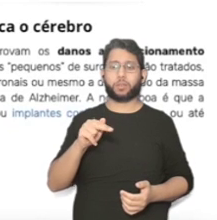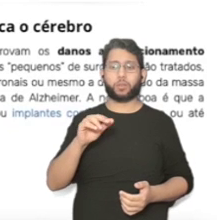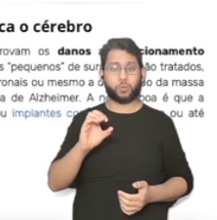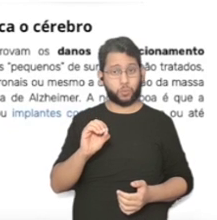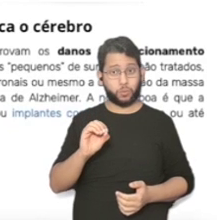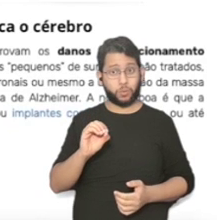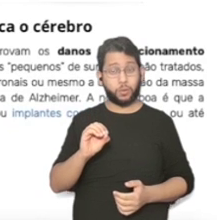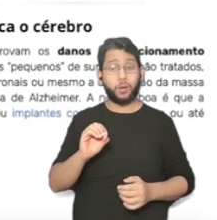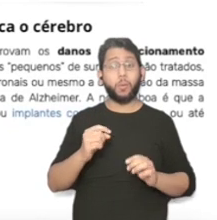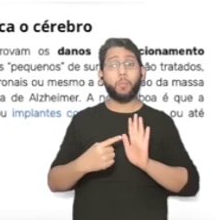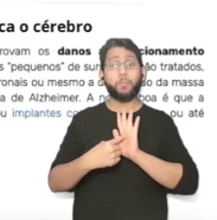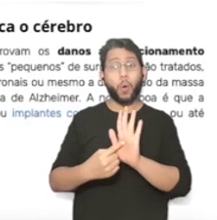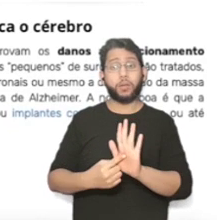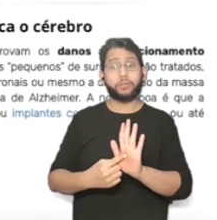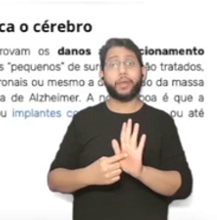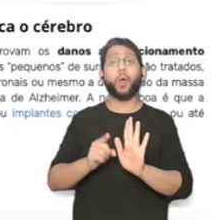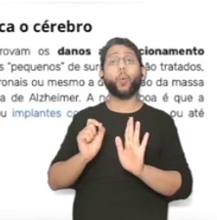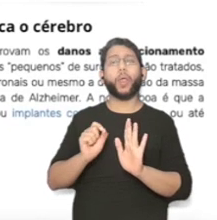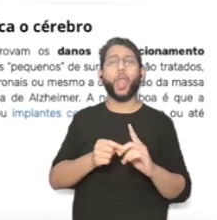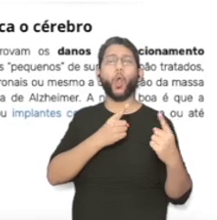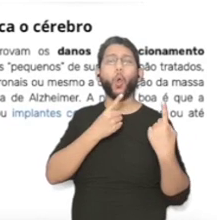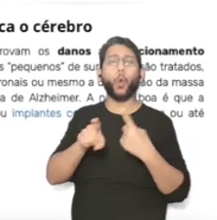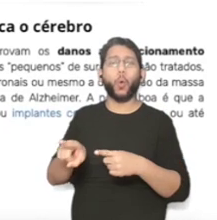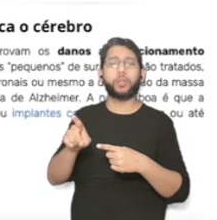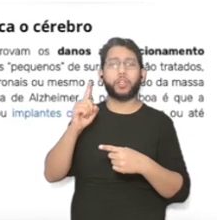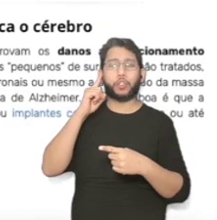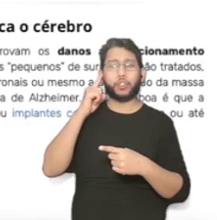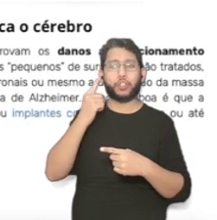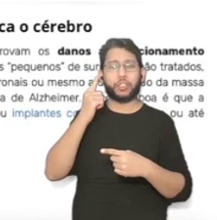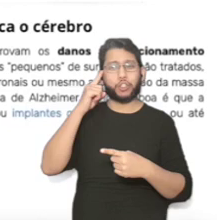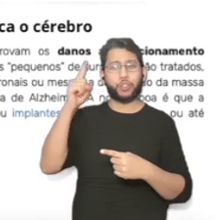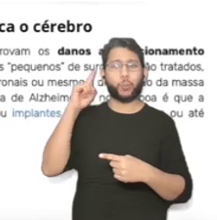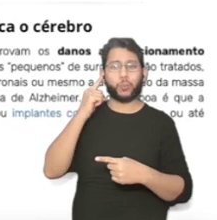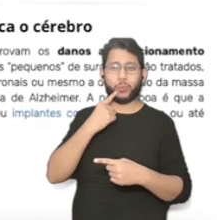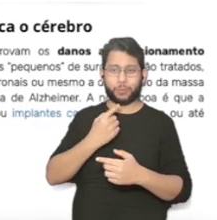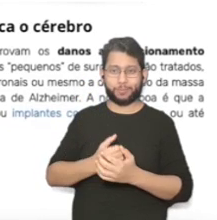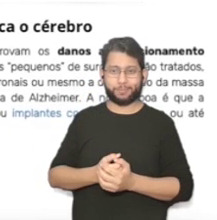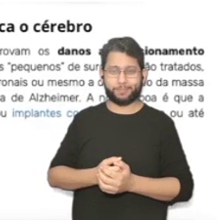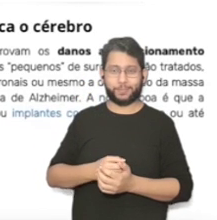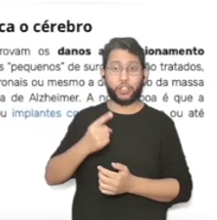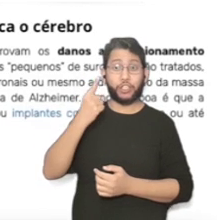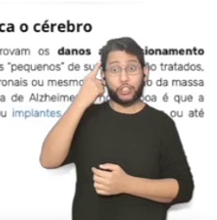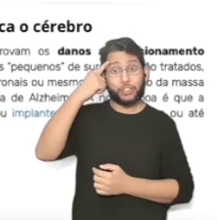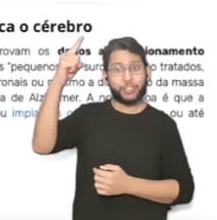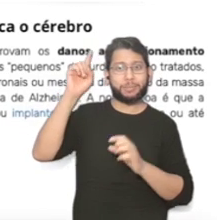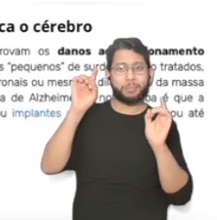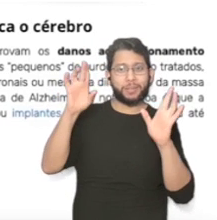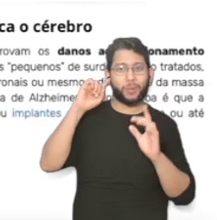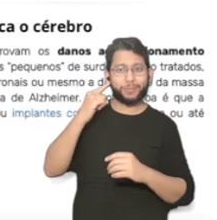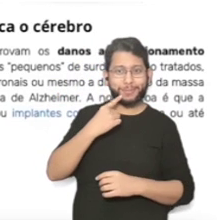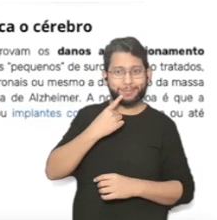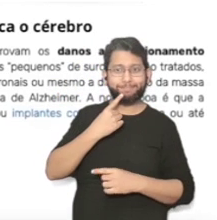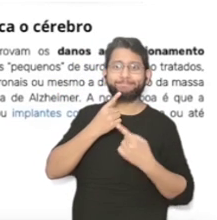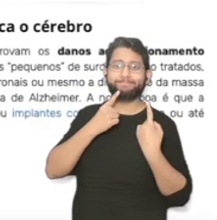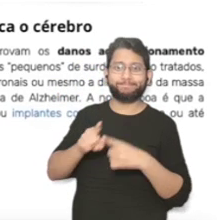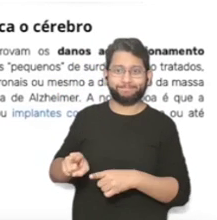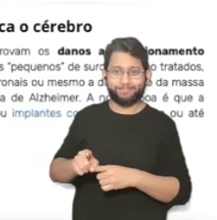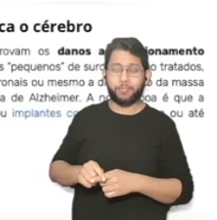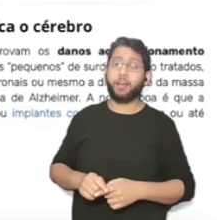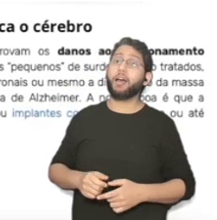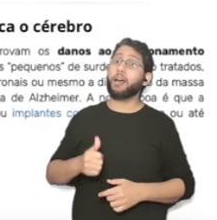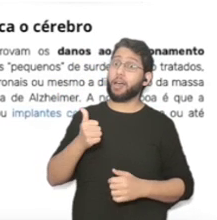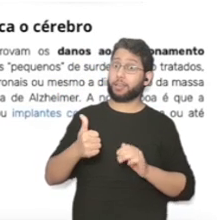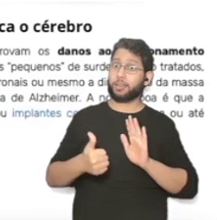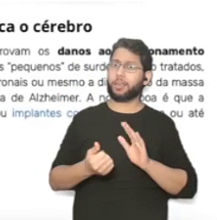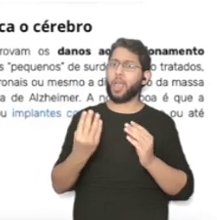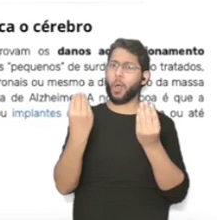feita com relação ao Dia Nacional do Surdo. Nesse blog, a gente tem um